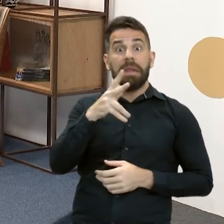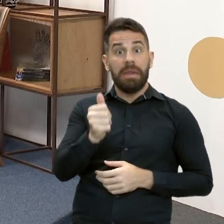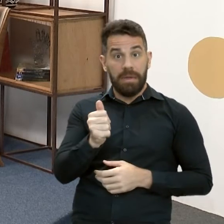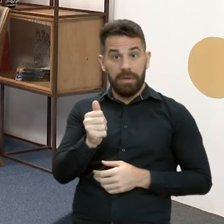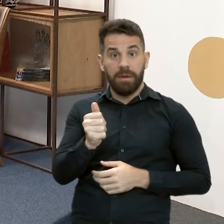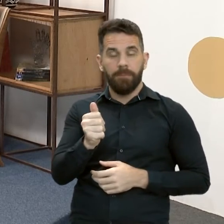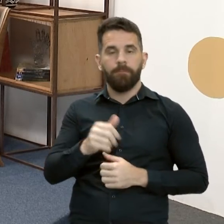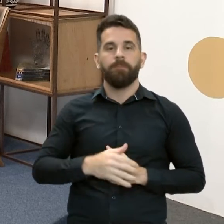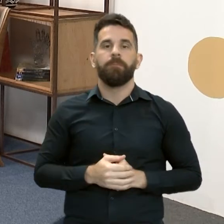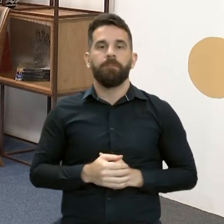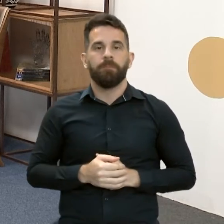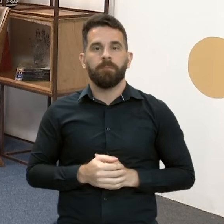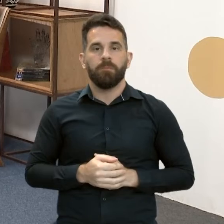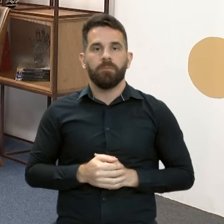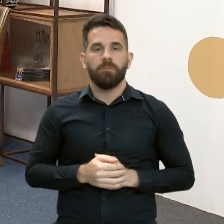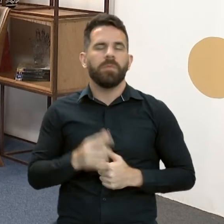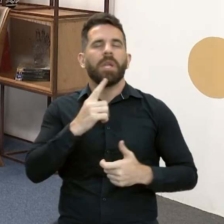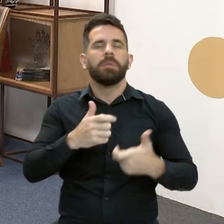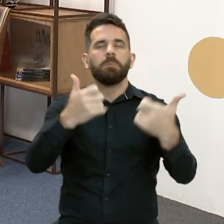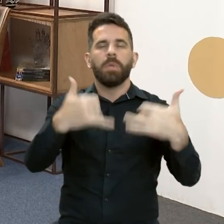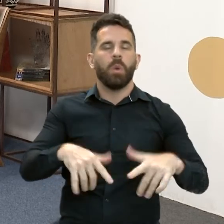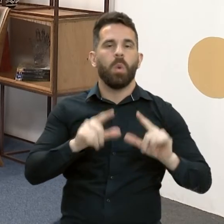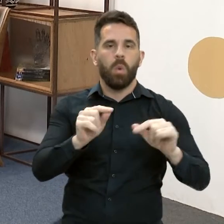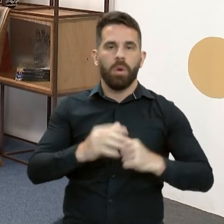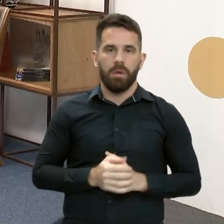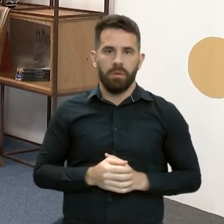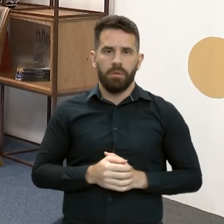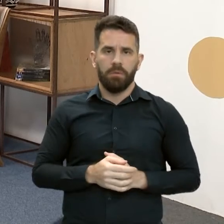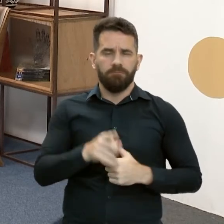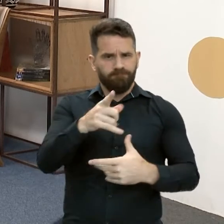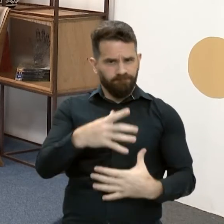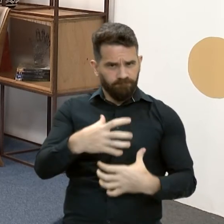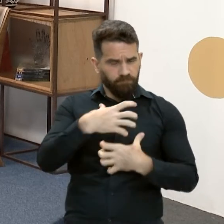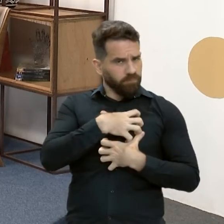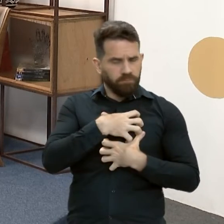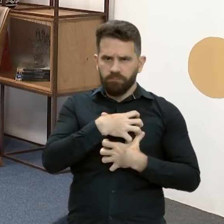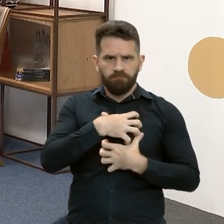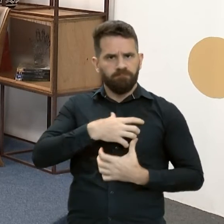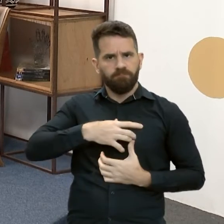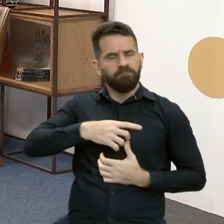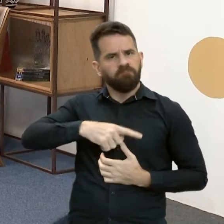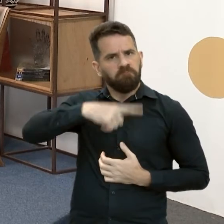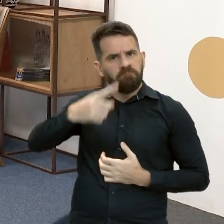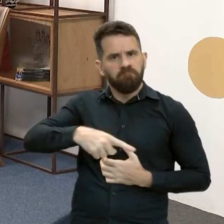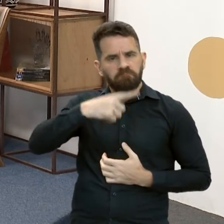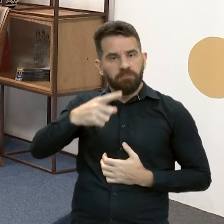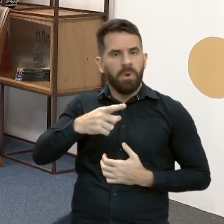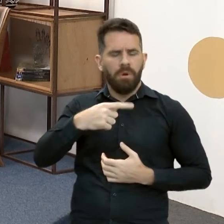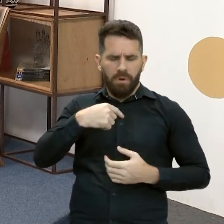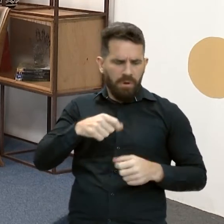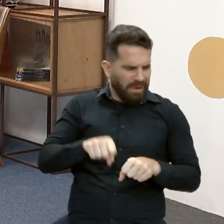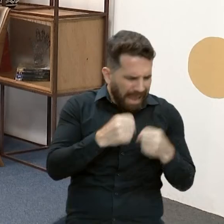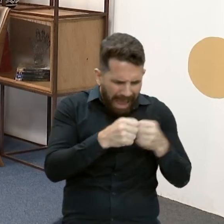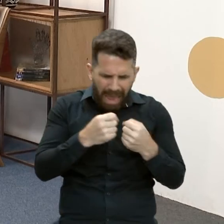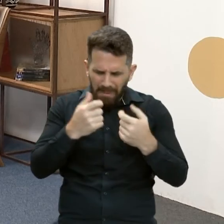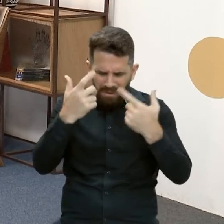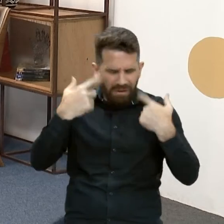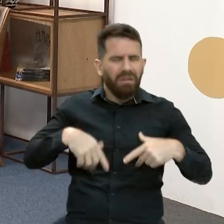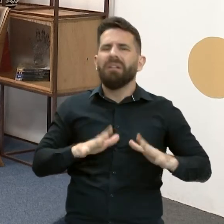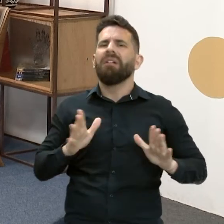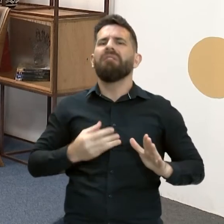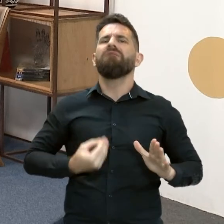diz assim: não te deixes destruir, ajuntando novas pedras e construindo novos